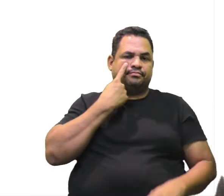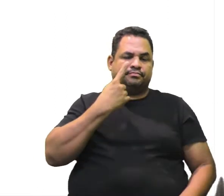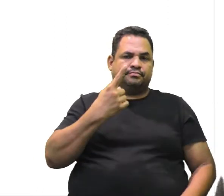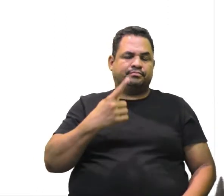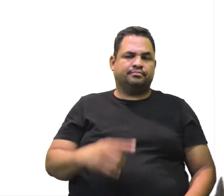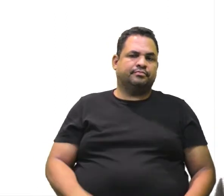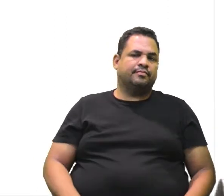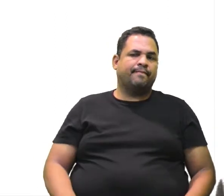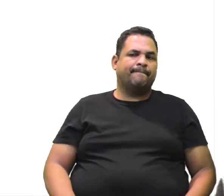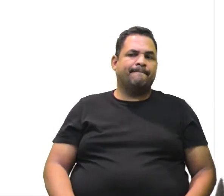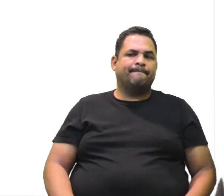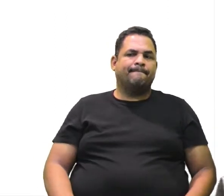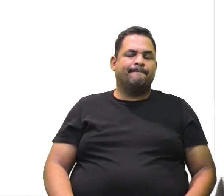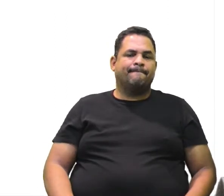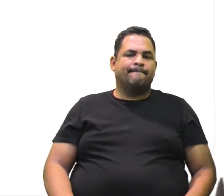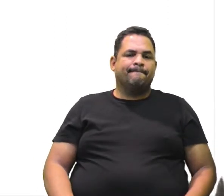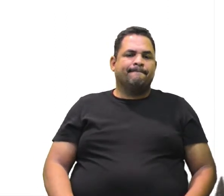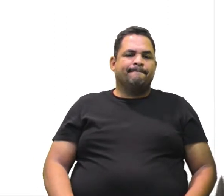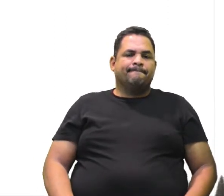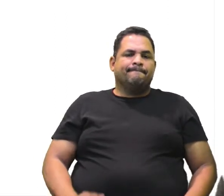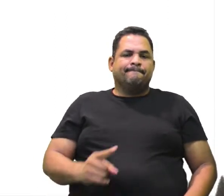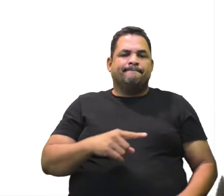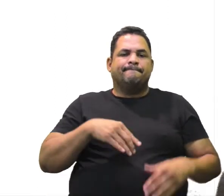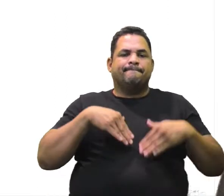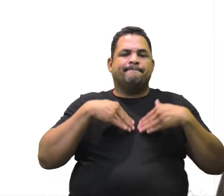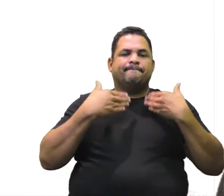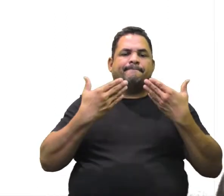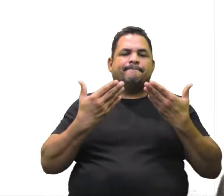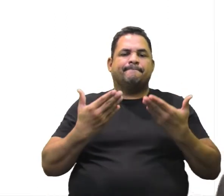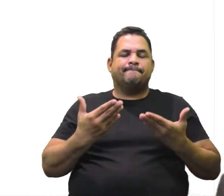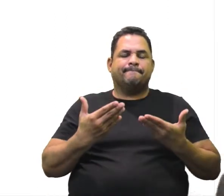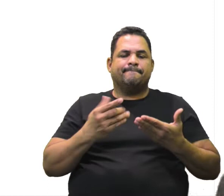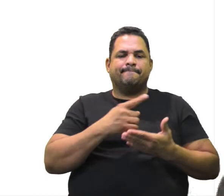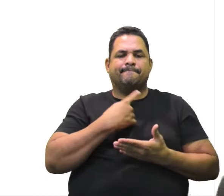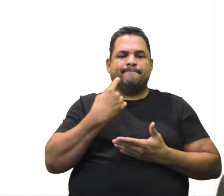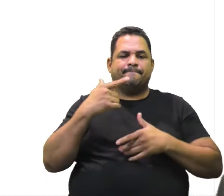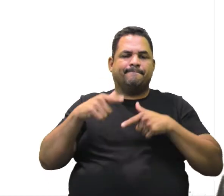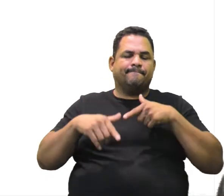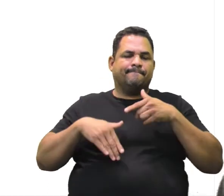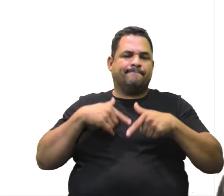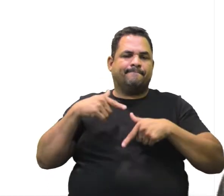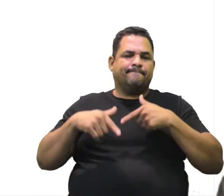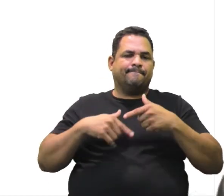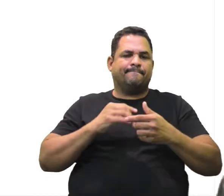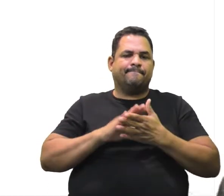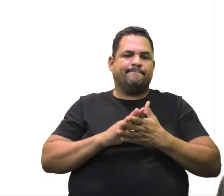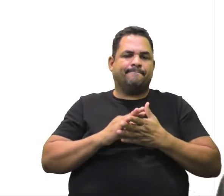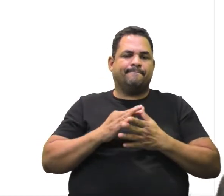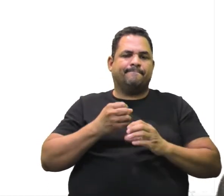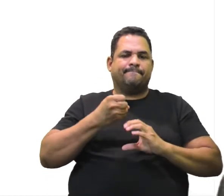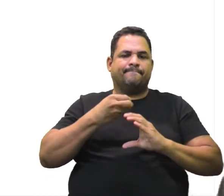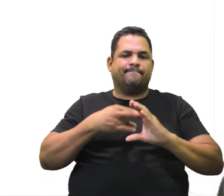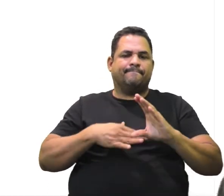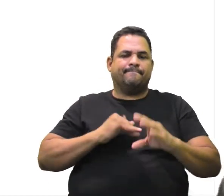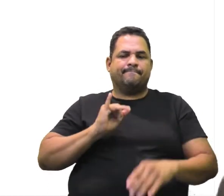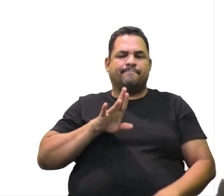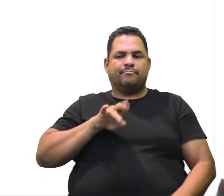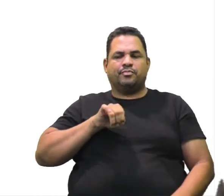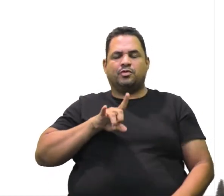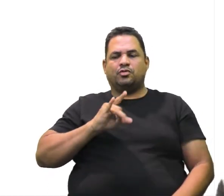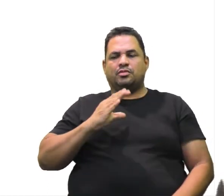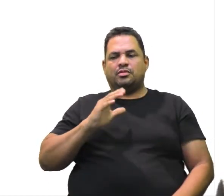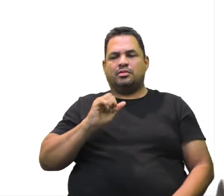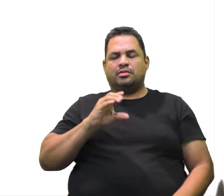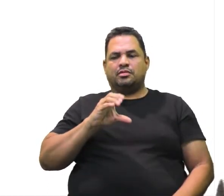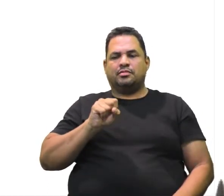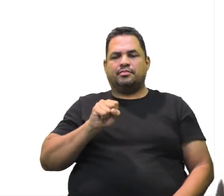viram que quando nós trabalhamos algumas funções inorgânicas, ou orgânicas, digamos,